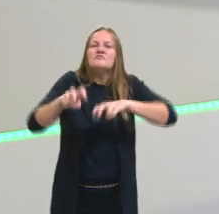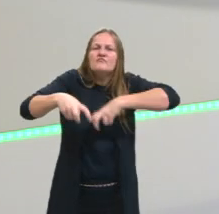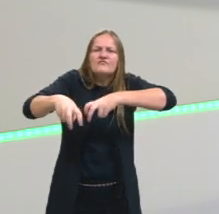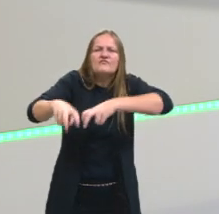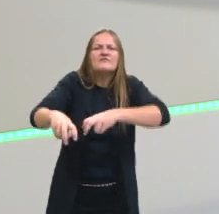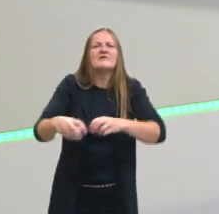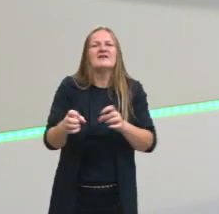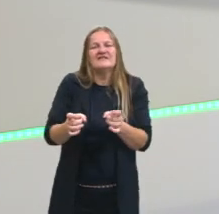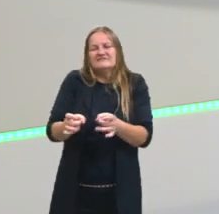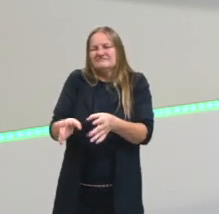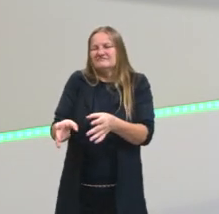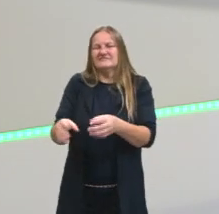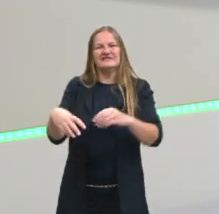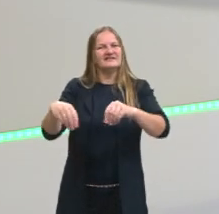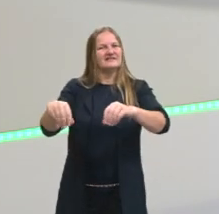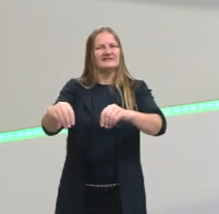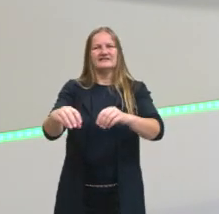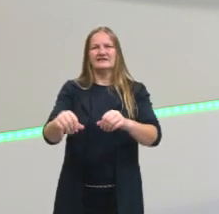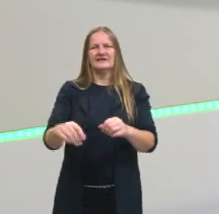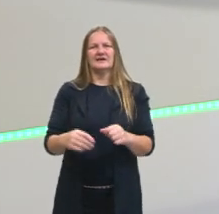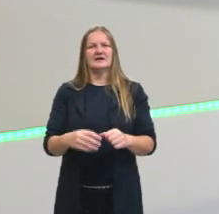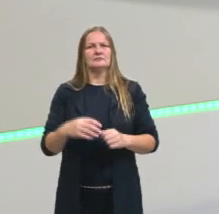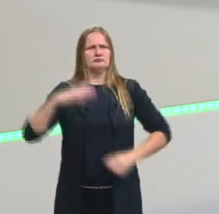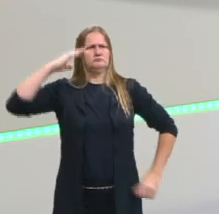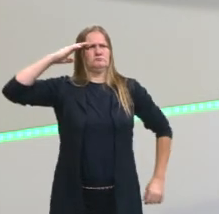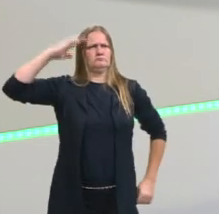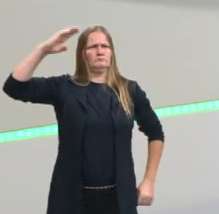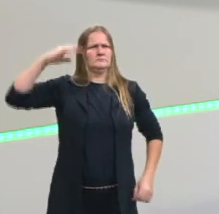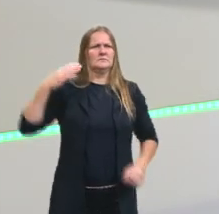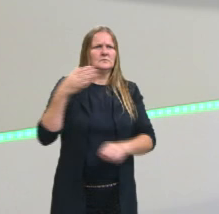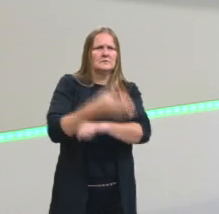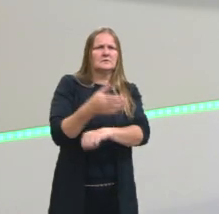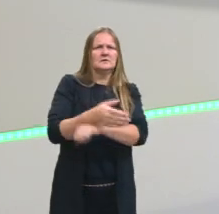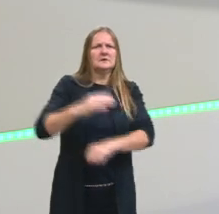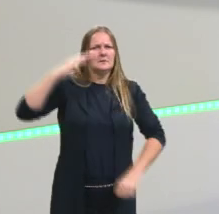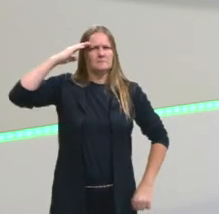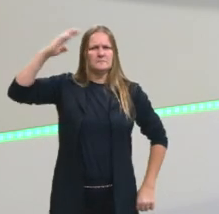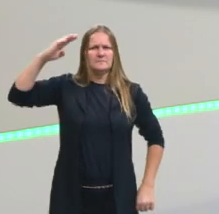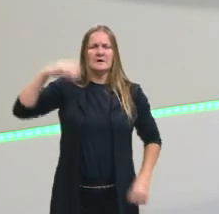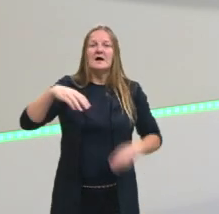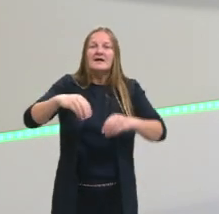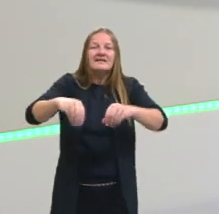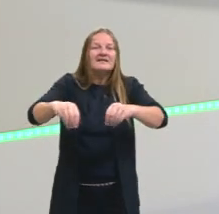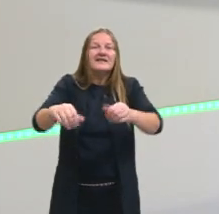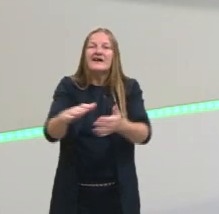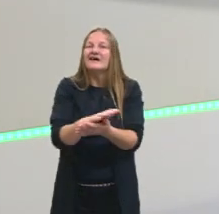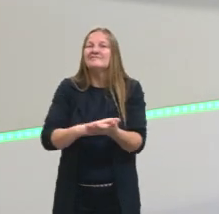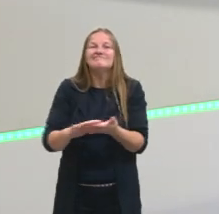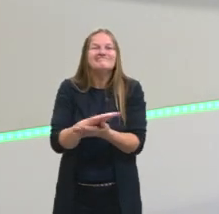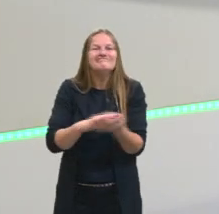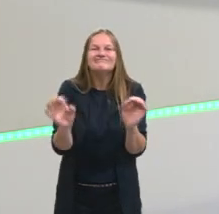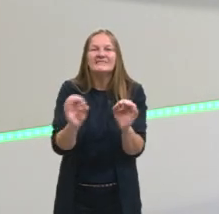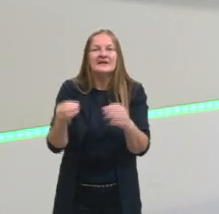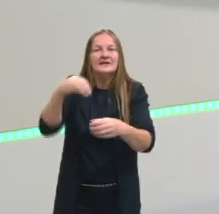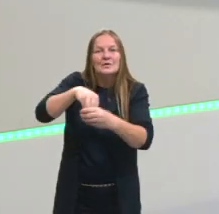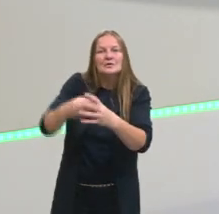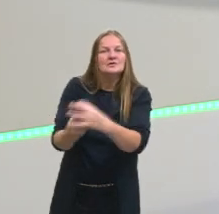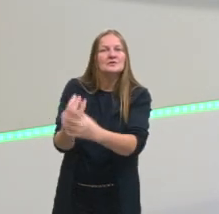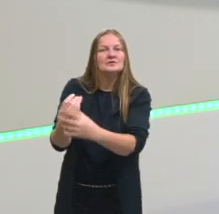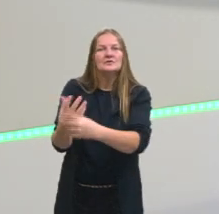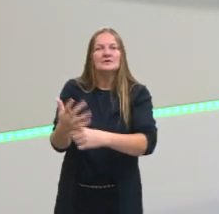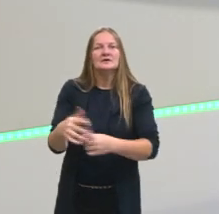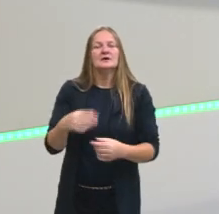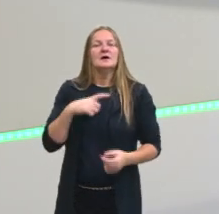tiveram que abandonar o campo para servir ao exército nisso as terras ficaram sem serem cultivadas e